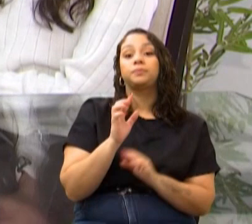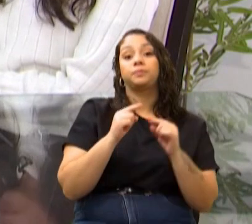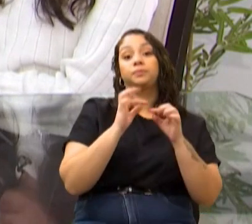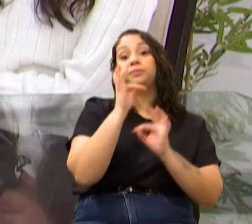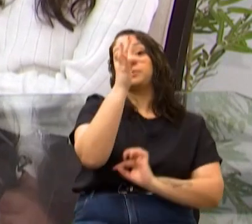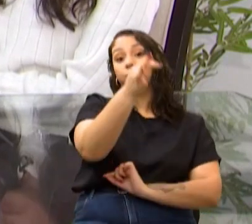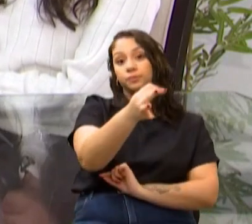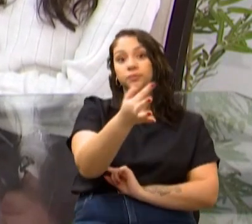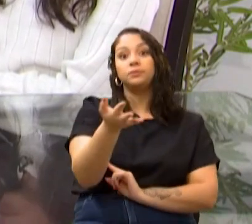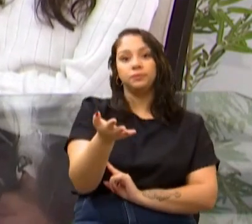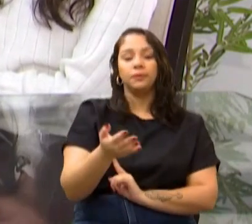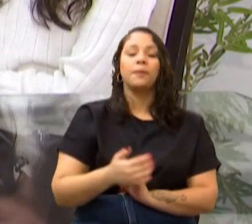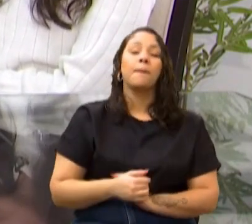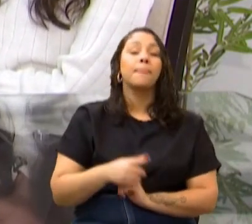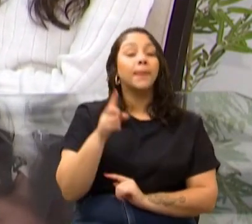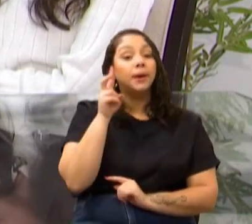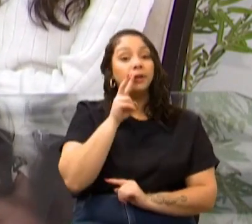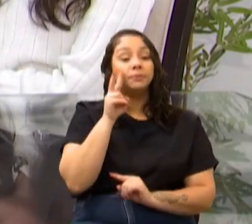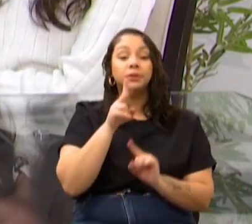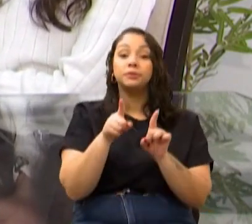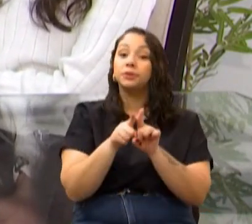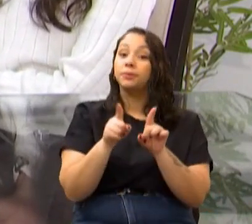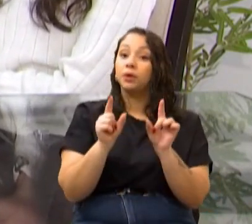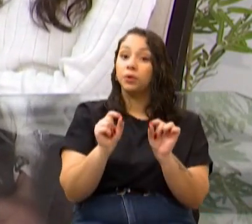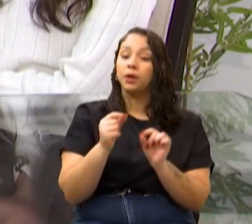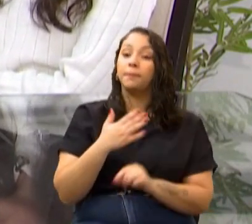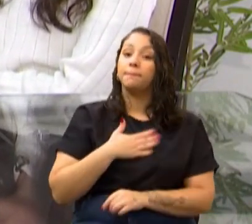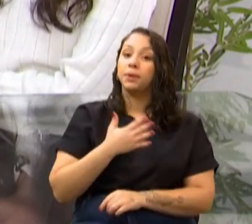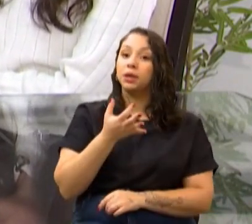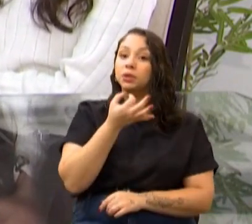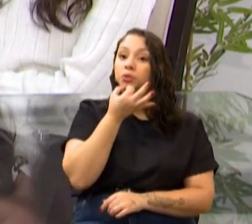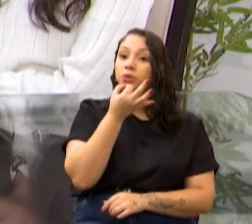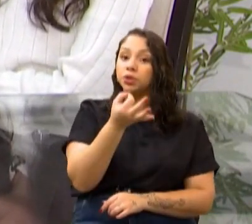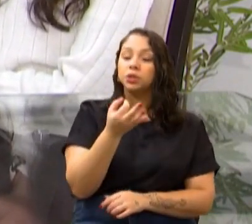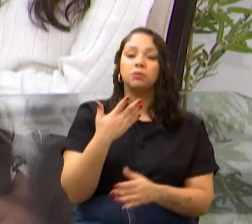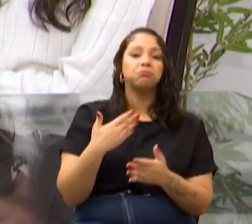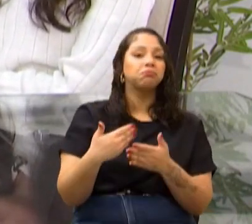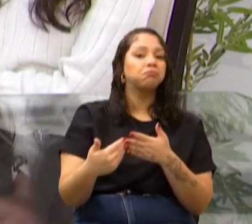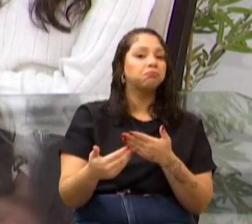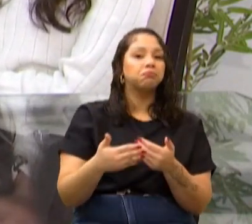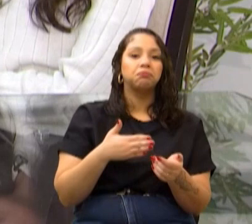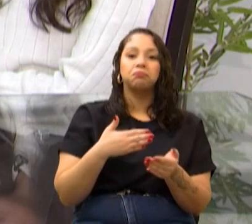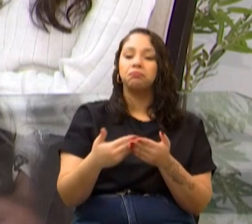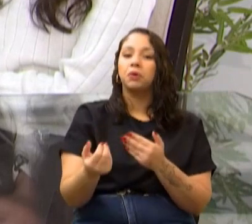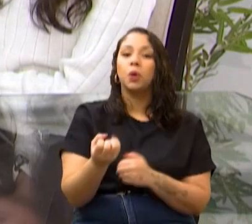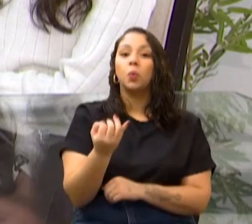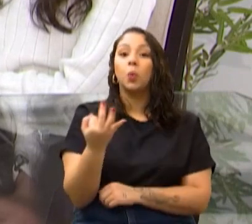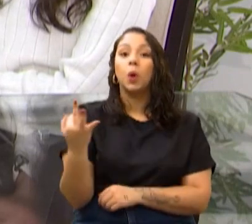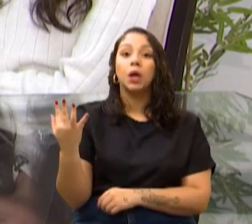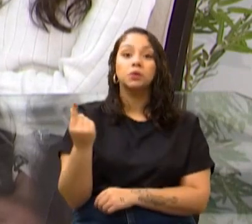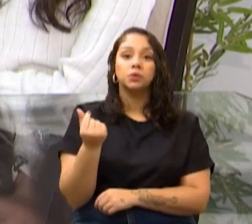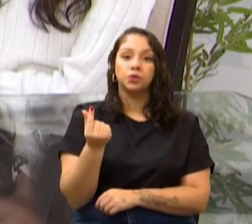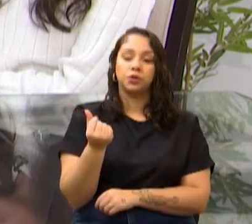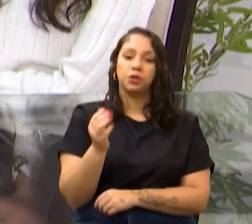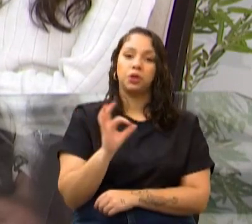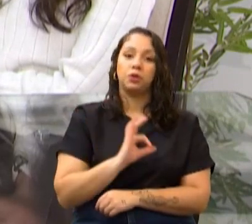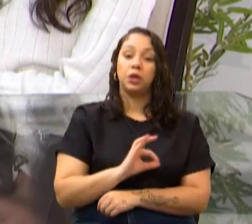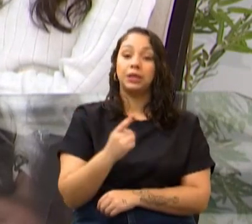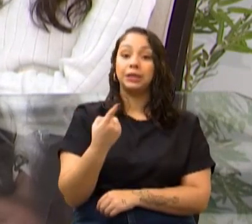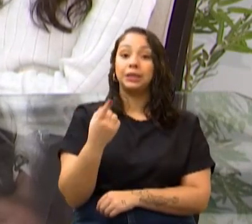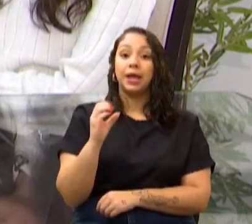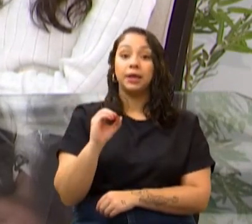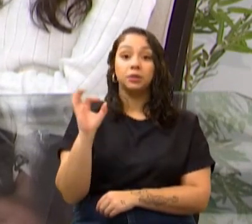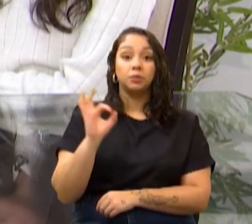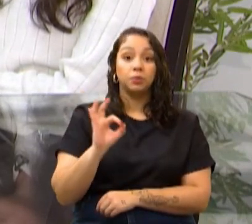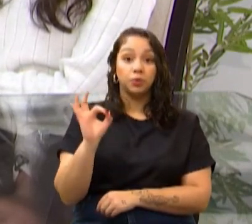meus desejos de médio e de longo prazo. Lembrando que a minha sugestão é, independente do quanto você